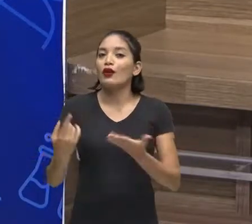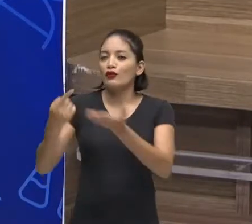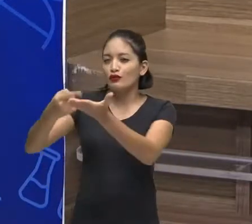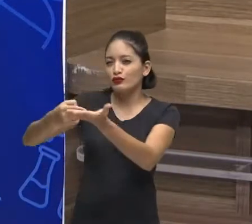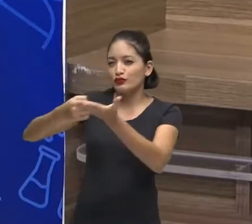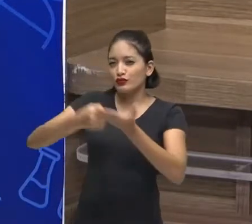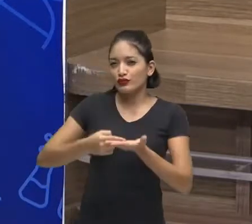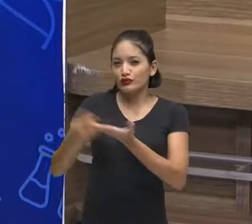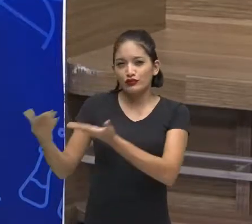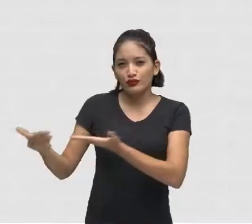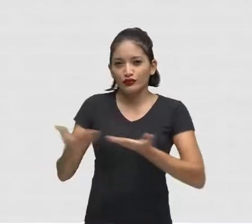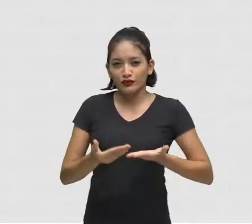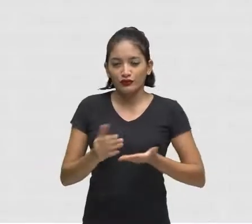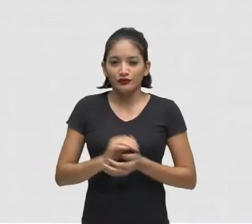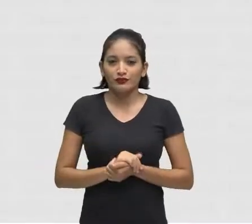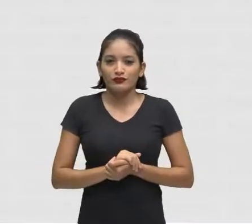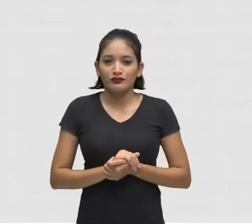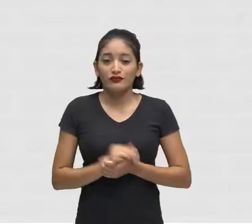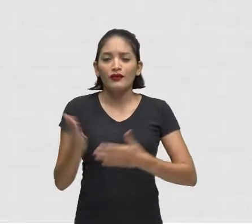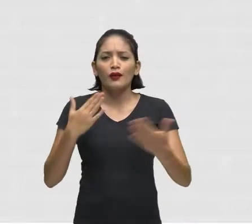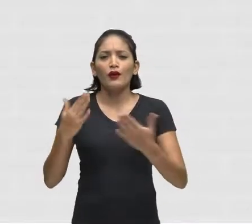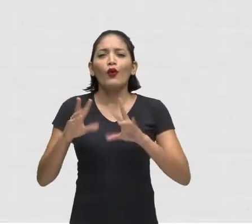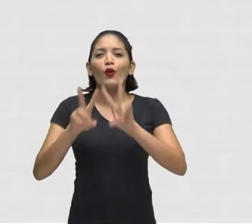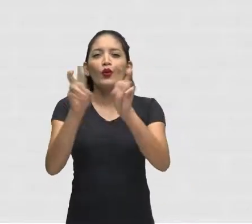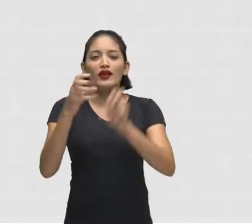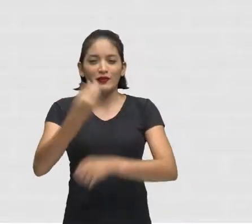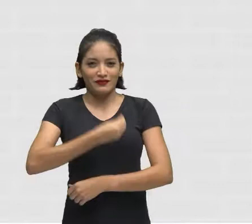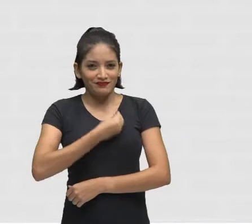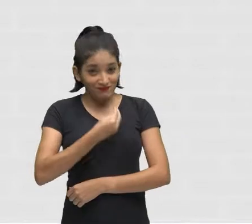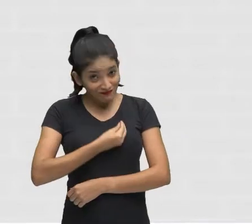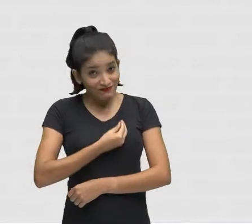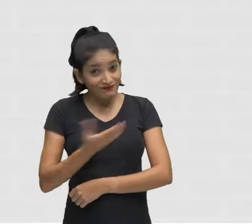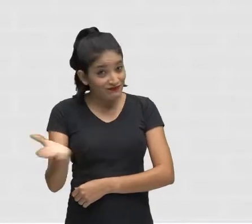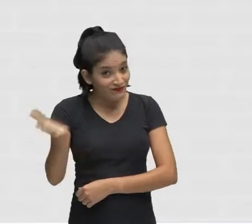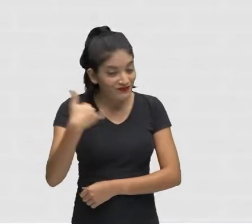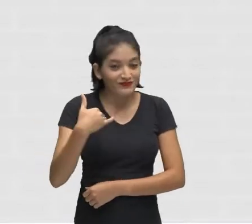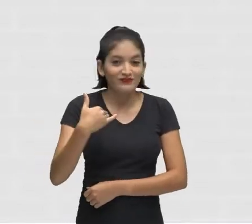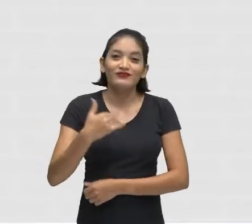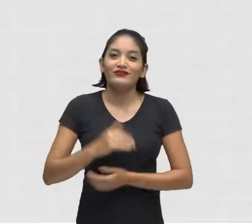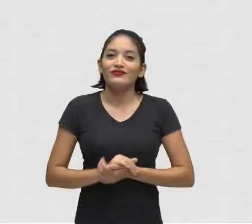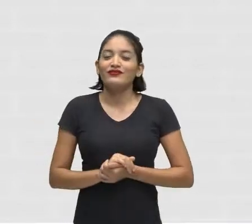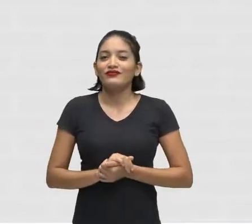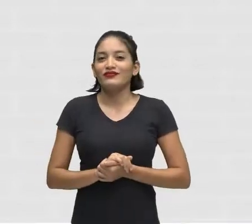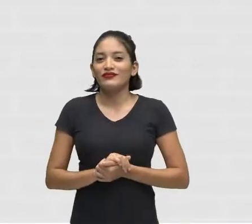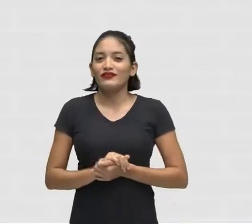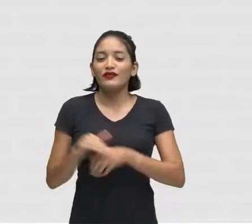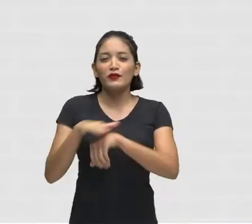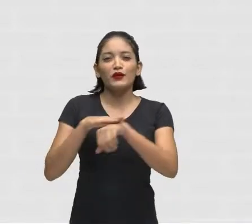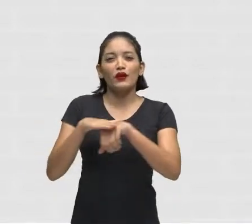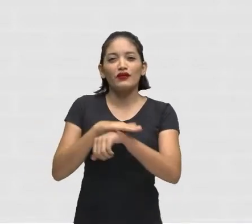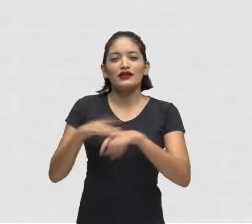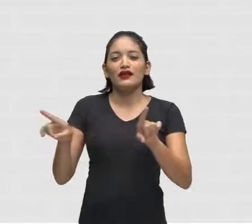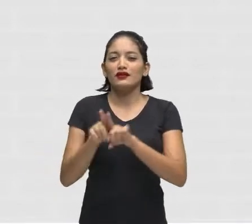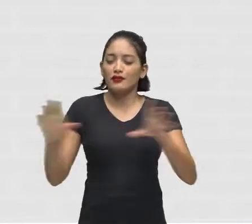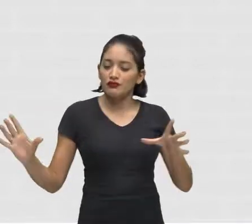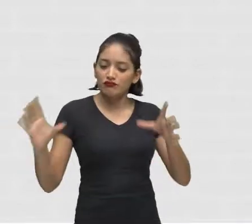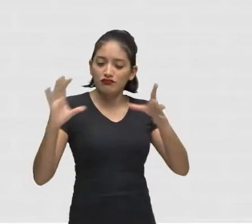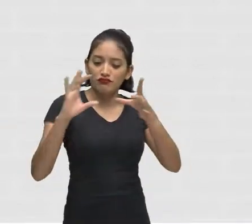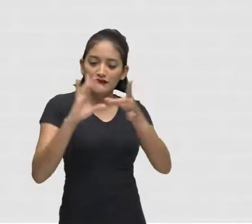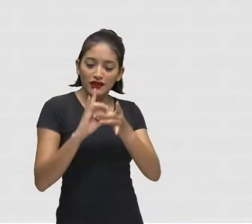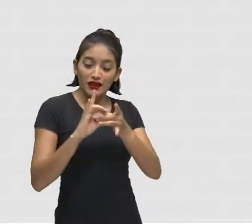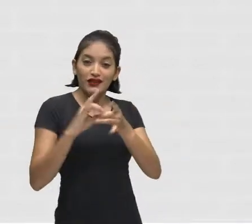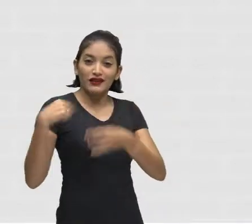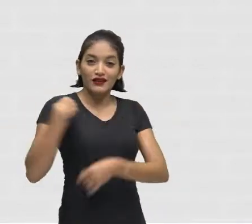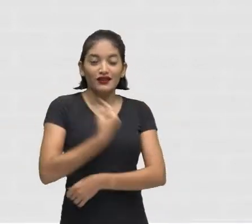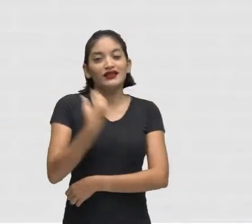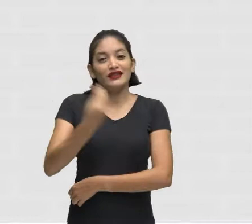hoje? Vamos dialogar sobre a vida? Vamos falar de vida? Vamos conectar nossas